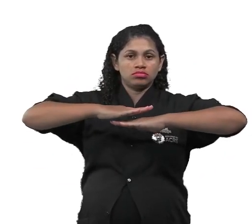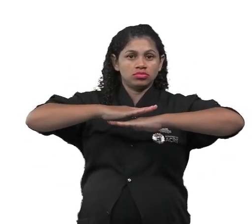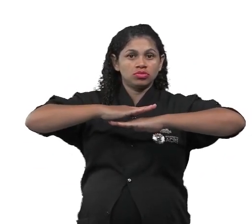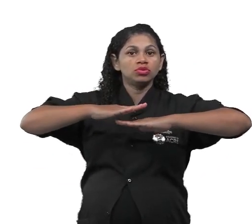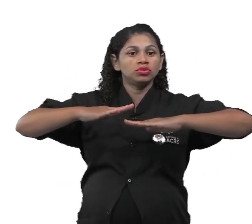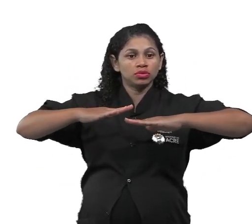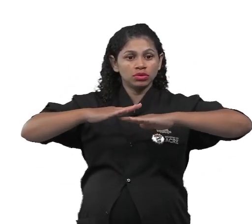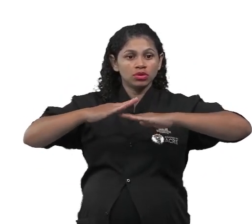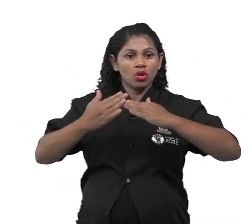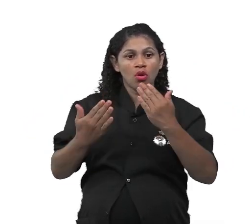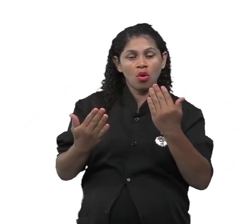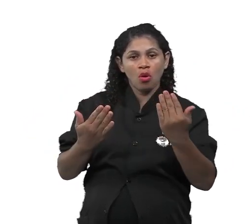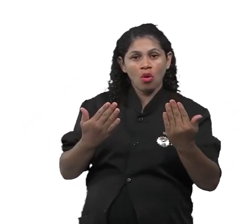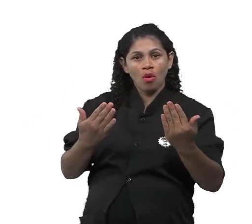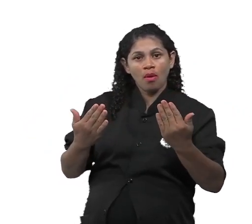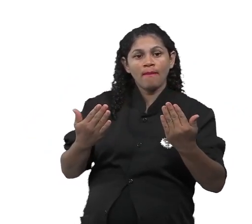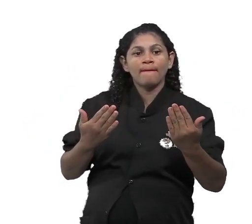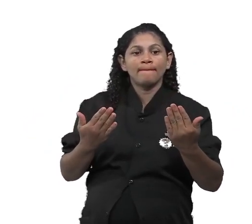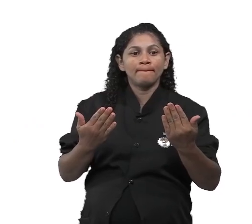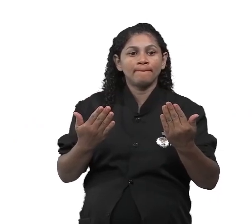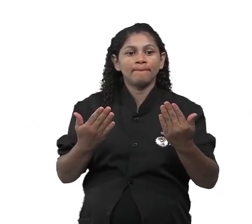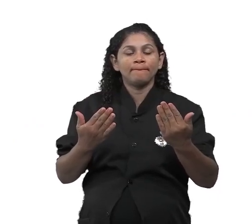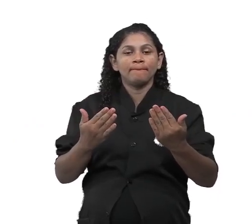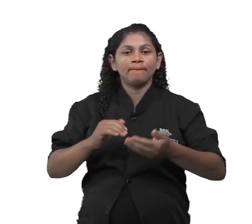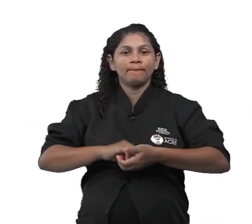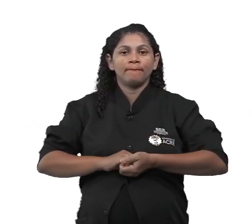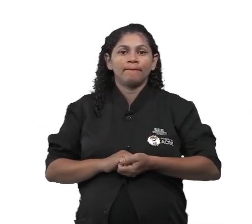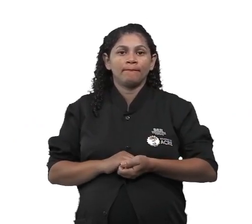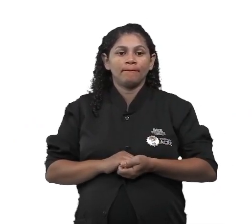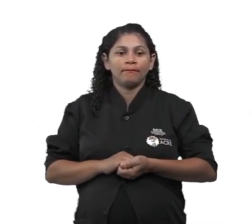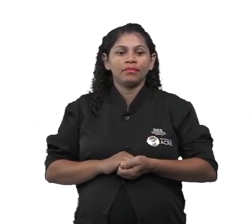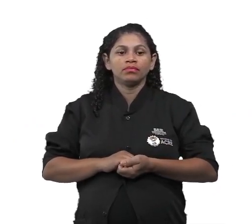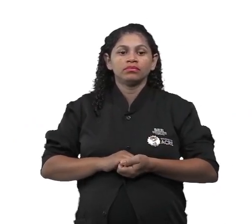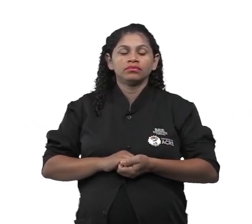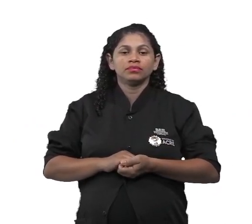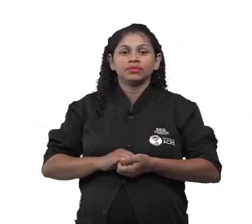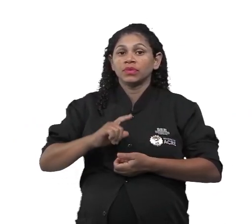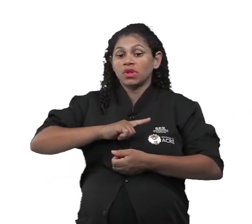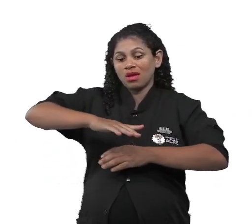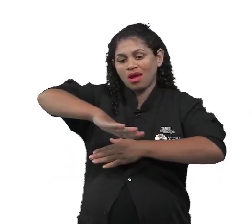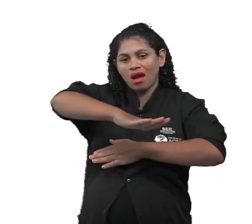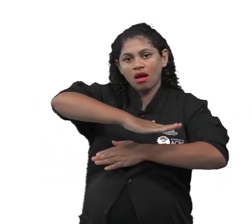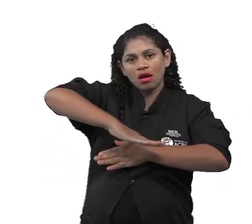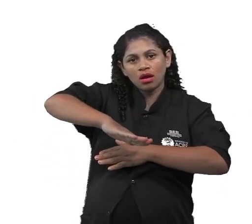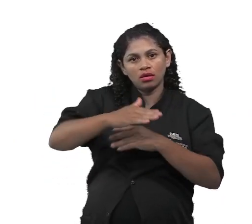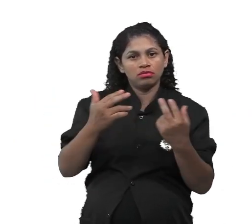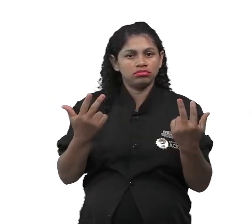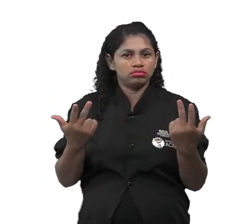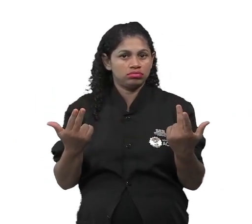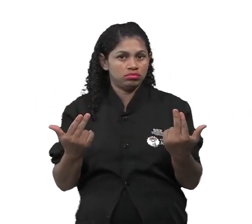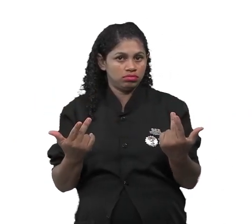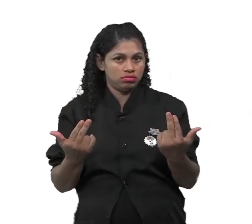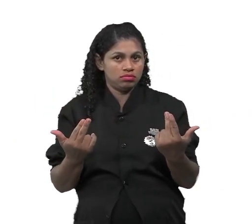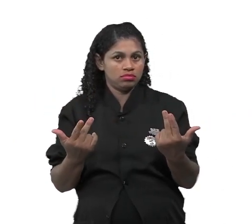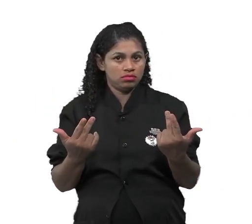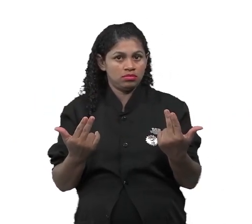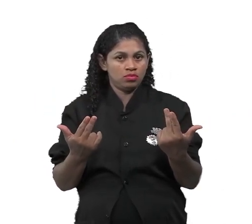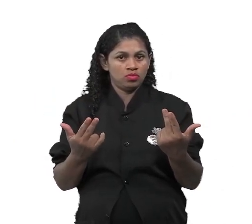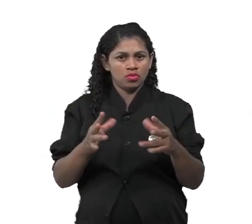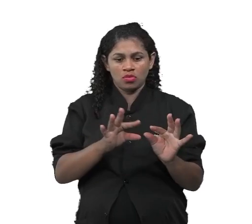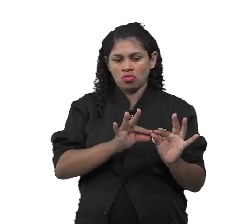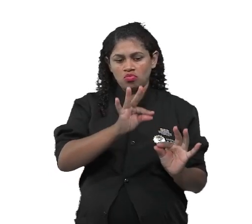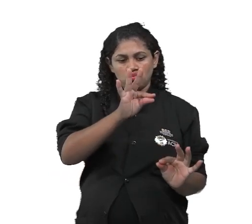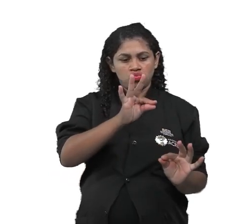e o sólido B com o plano beta, têm a mesma área. Em qualquer